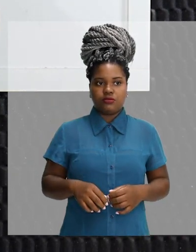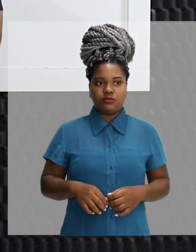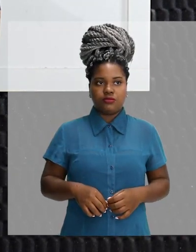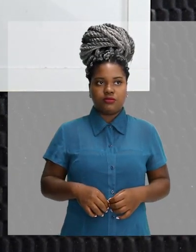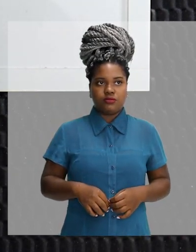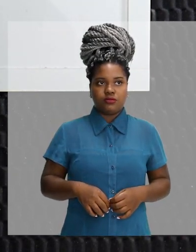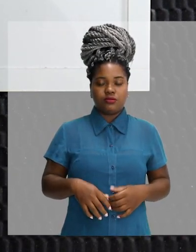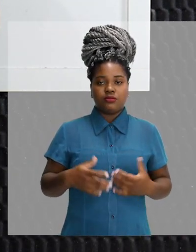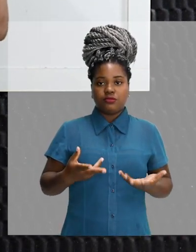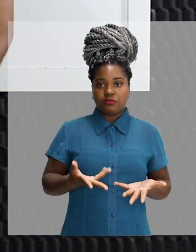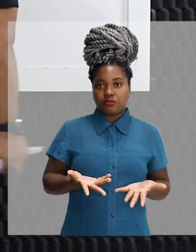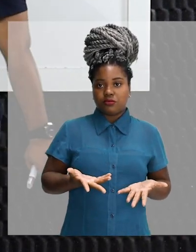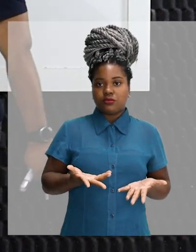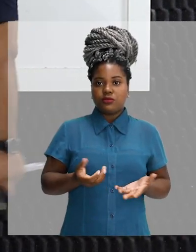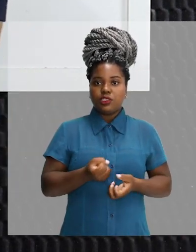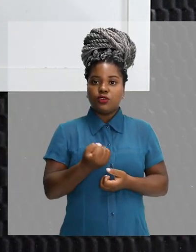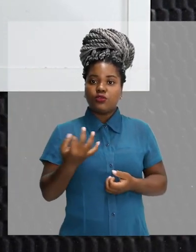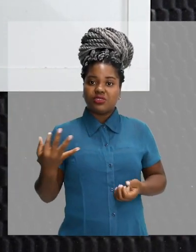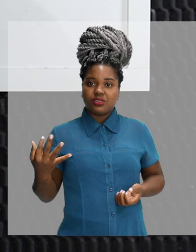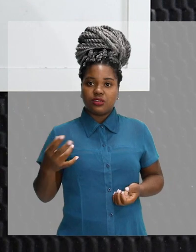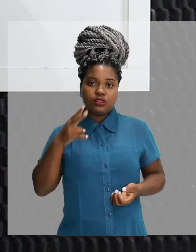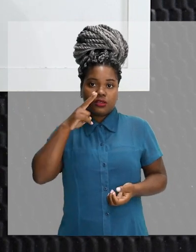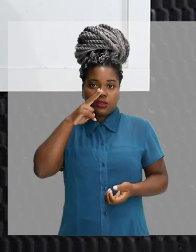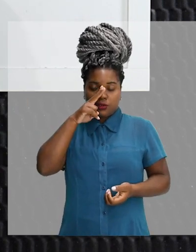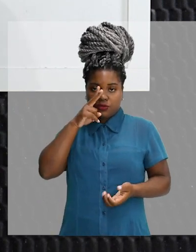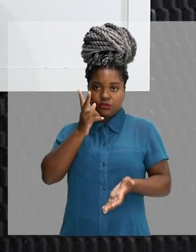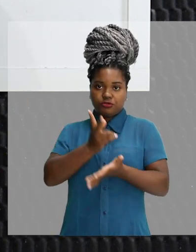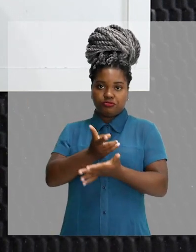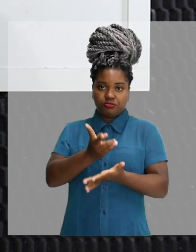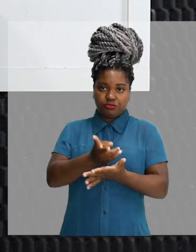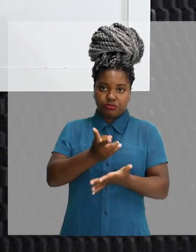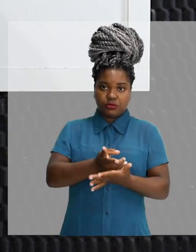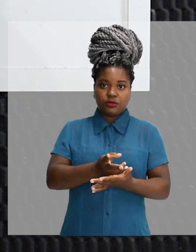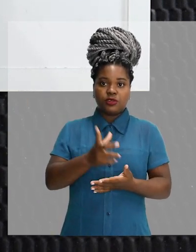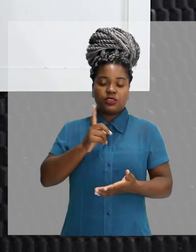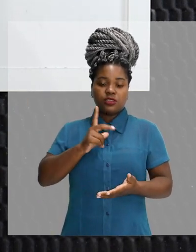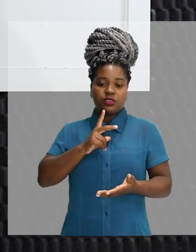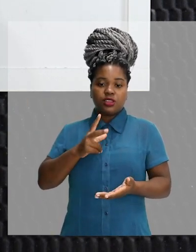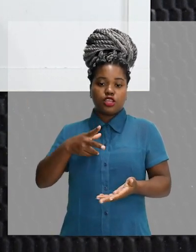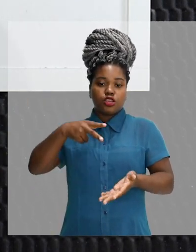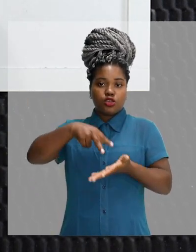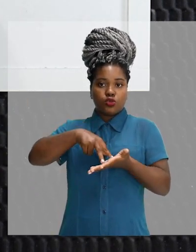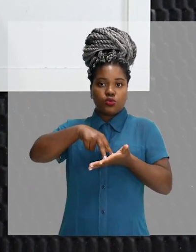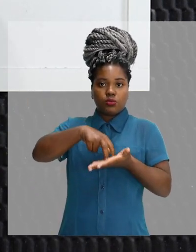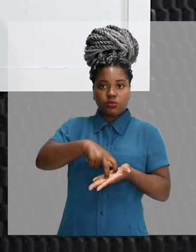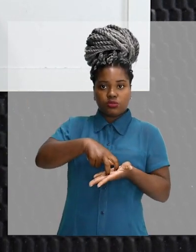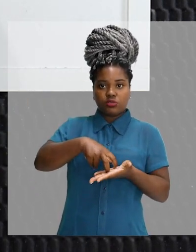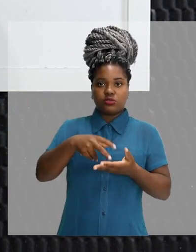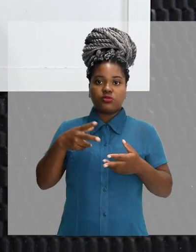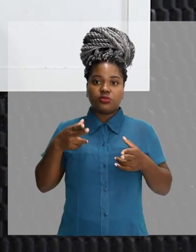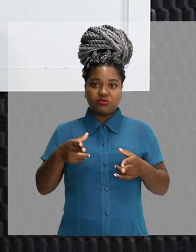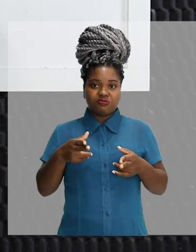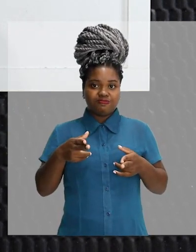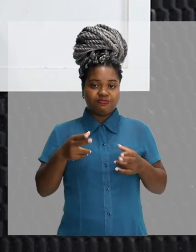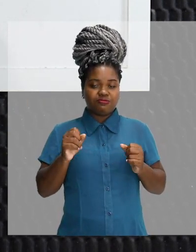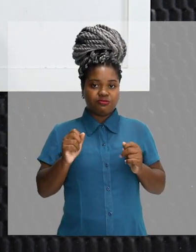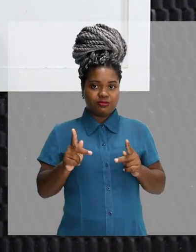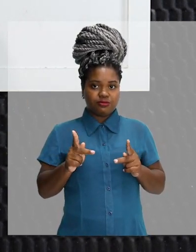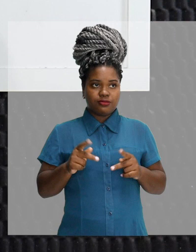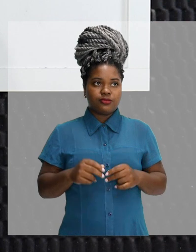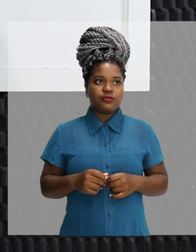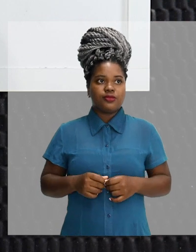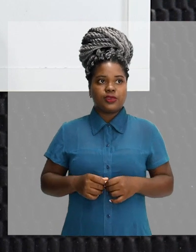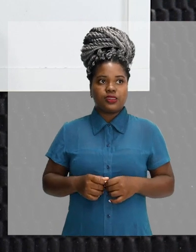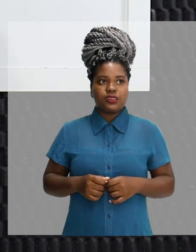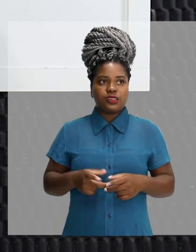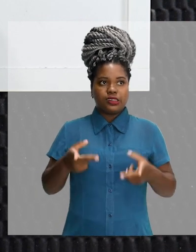constante que produz o mesmo impulso, né, que o carrinho lá, né? Então, vamos lá. Nós